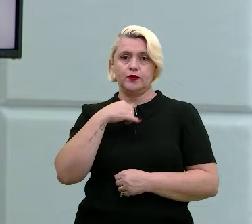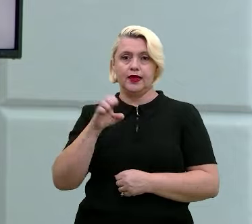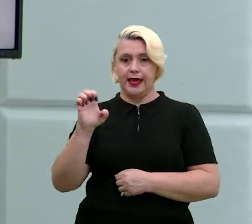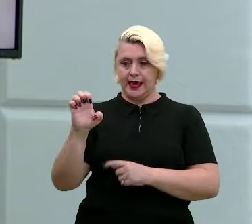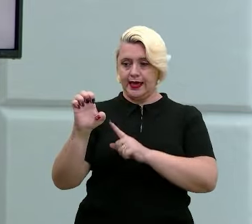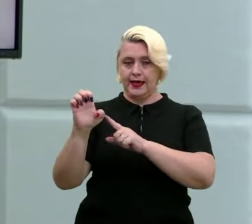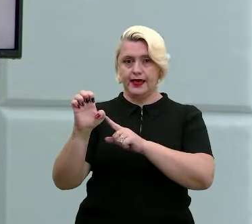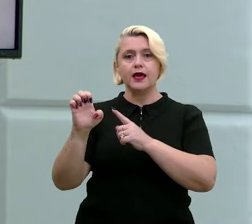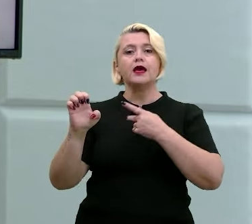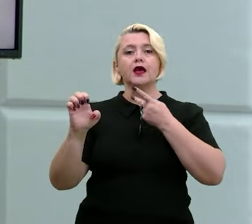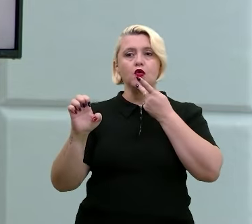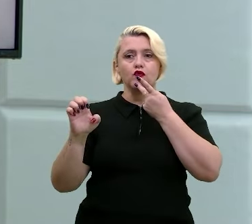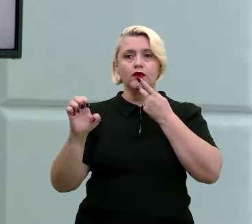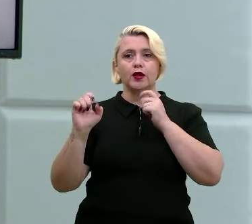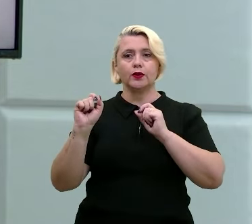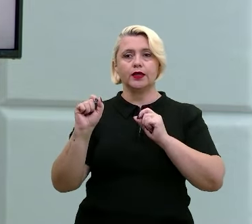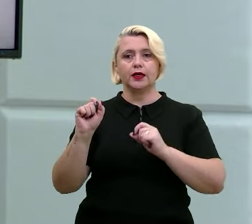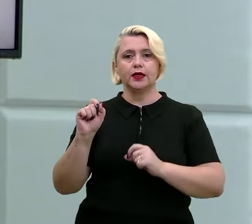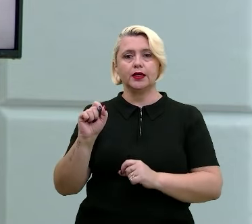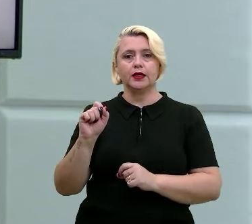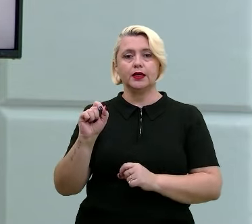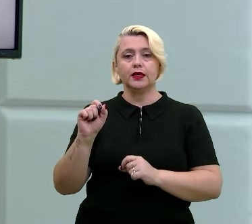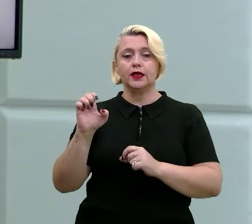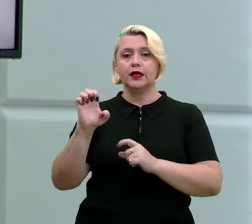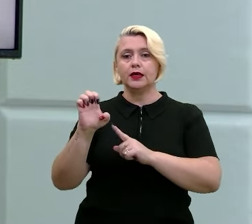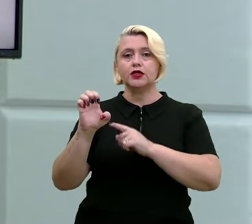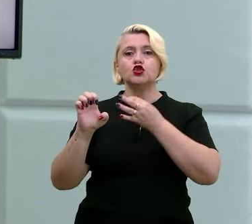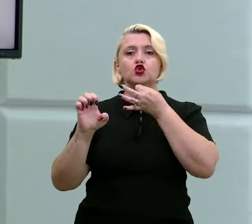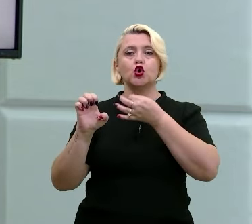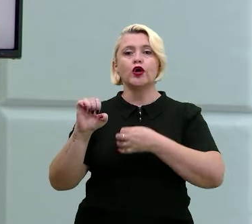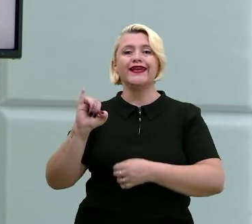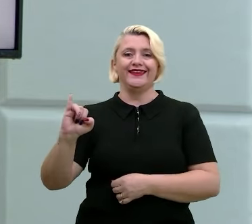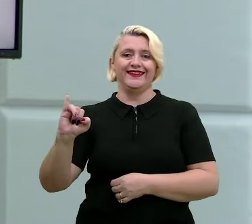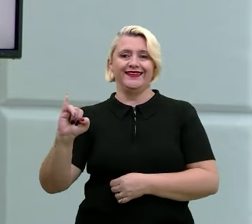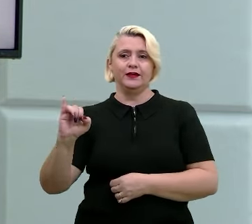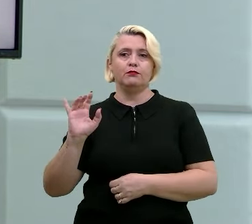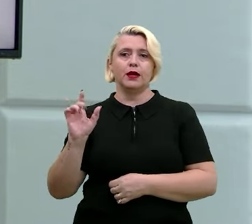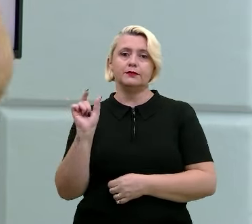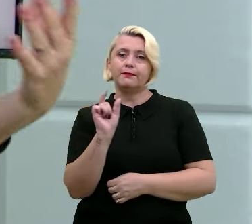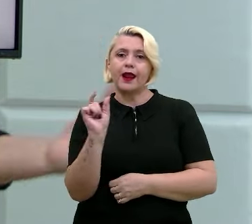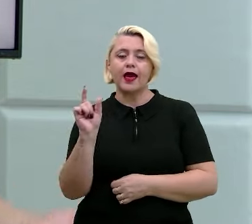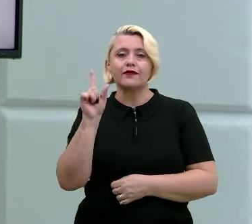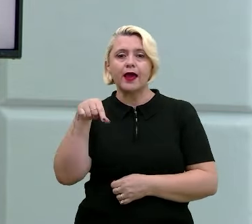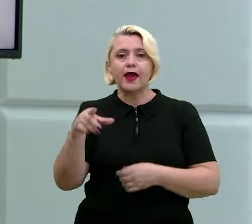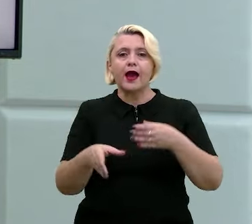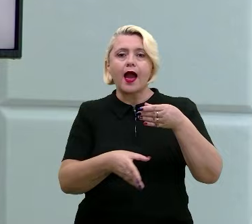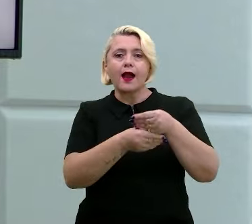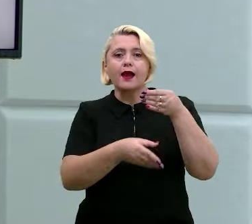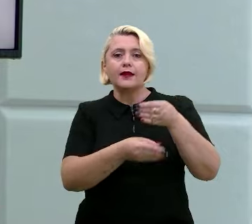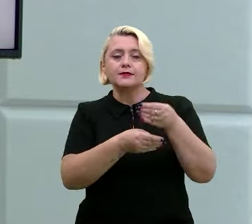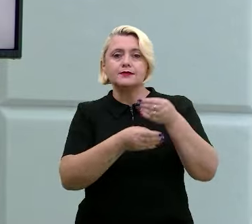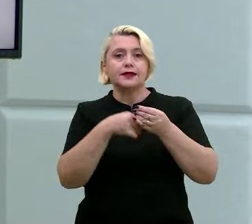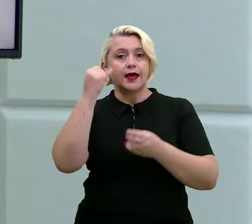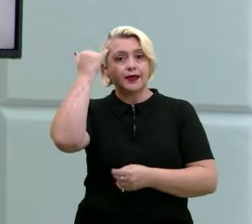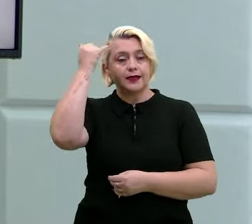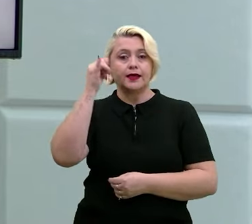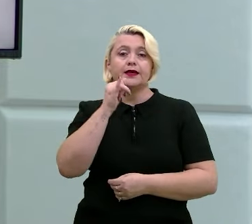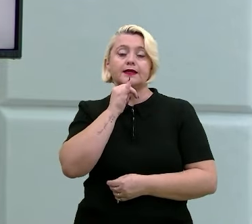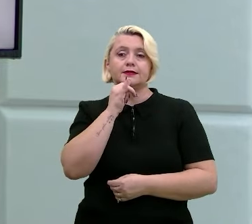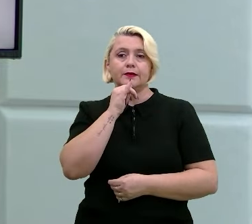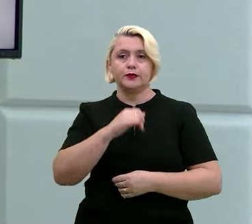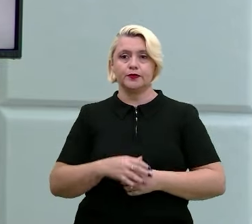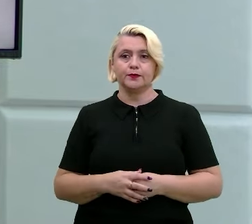palavrinha, eu costumo falar com som de i, né? Mas essas palavrinhas são para acrescentar ideias. Por